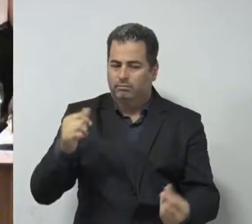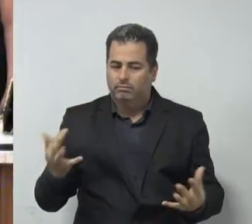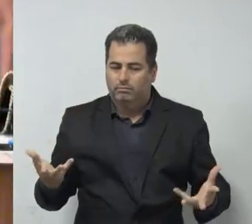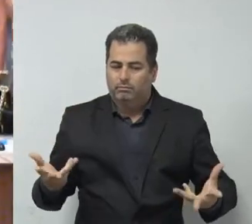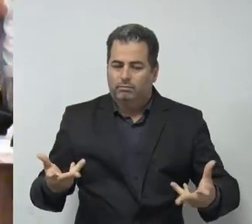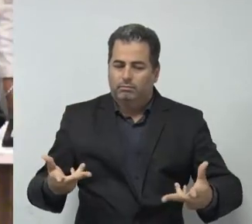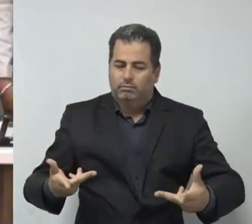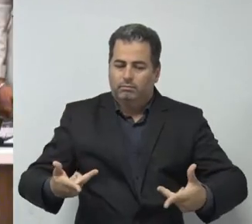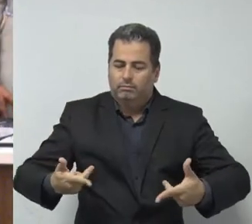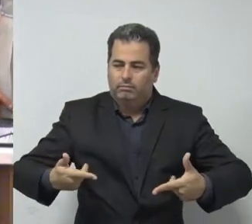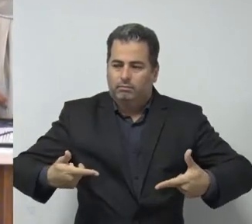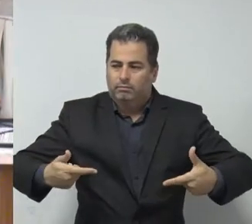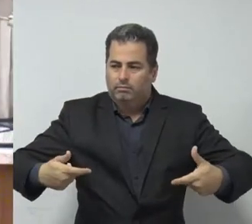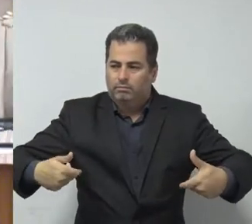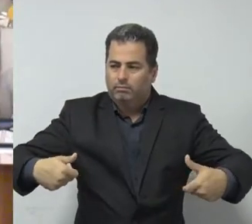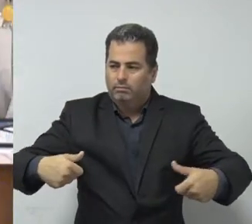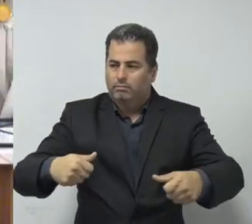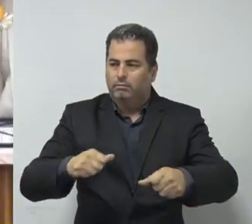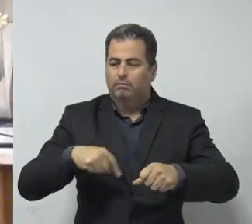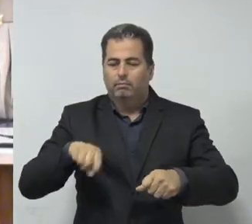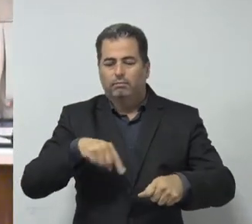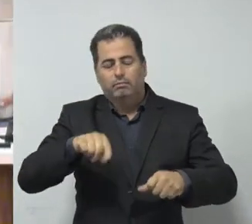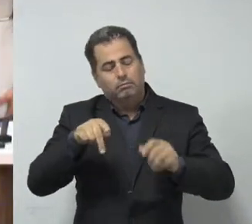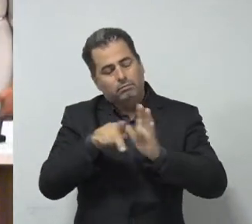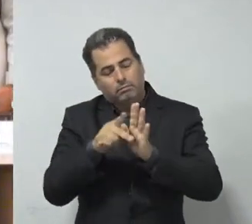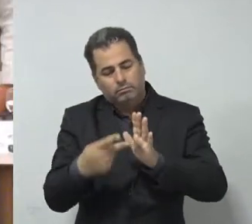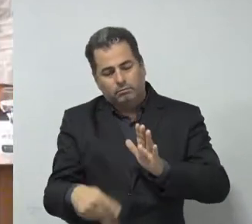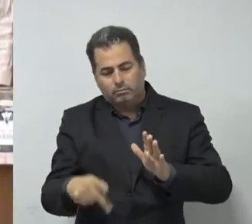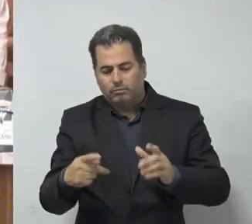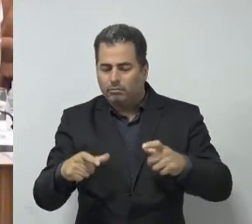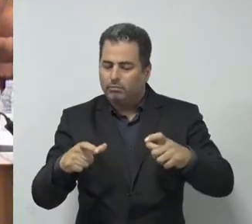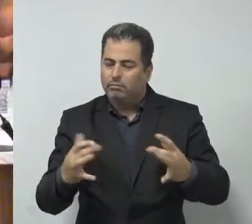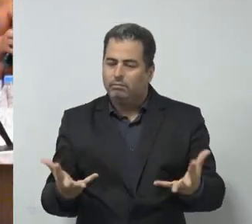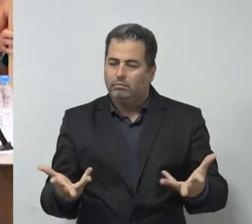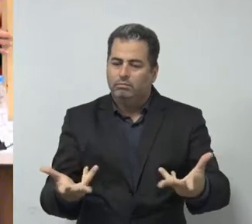gigante que se alastra em terra,